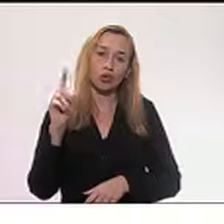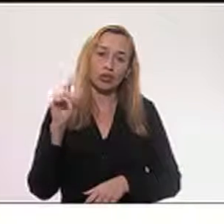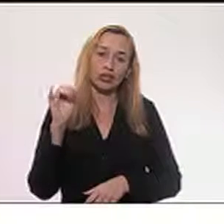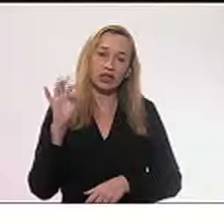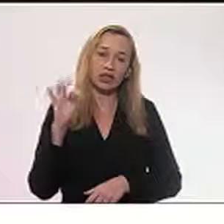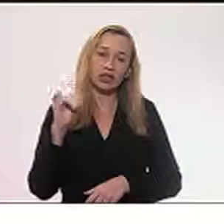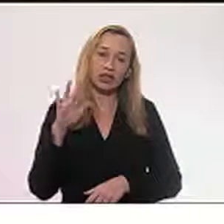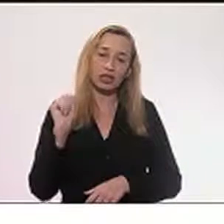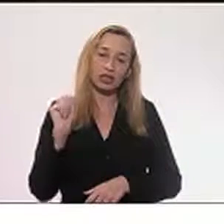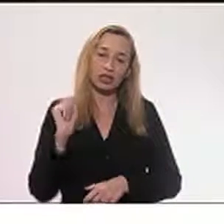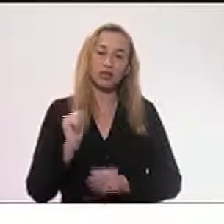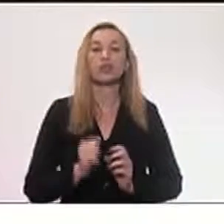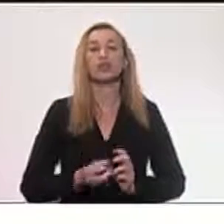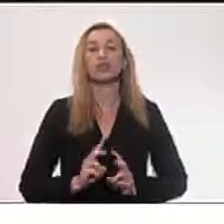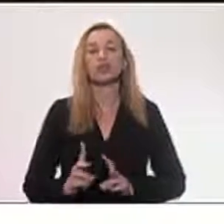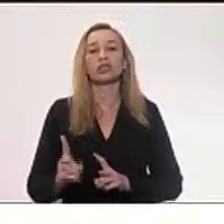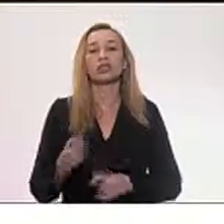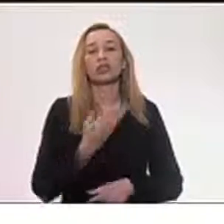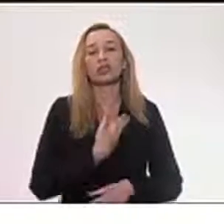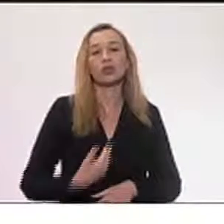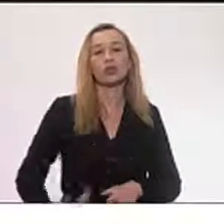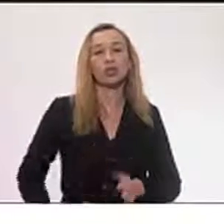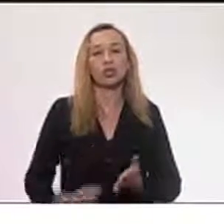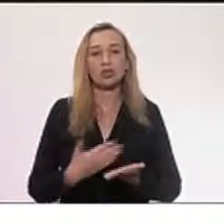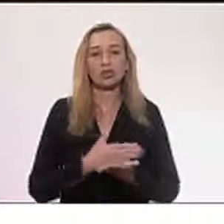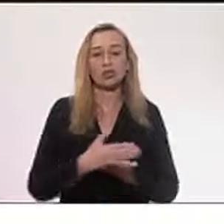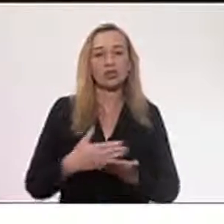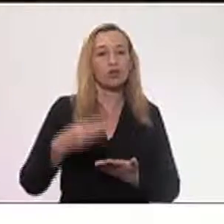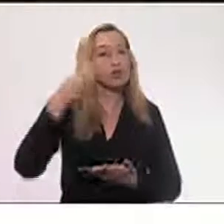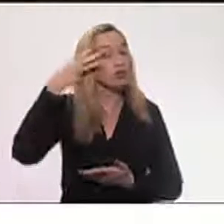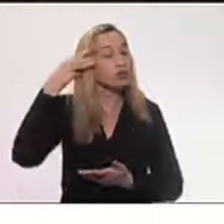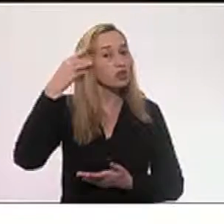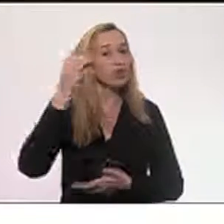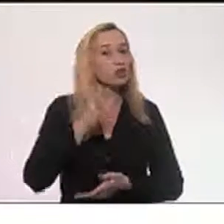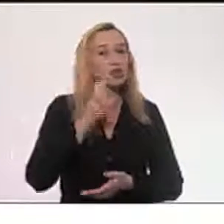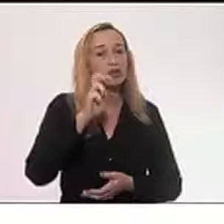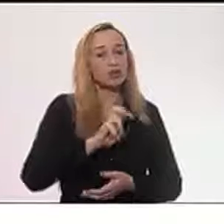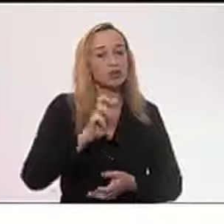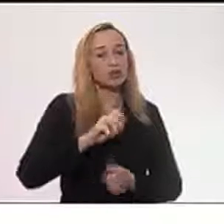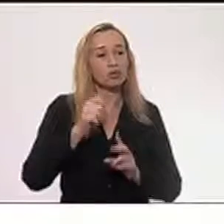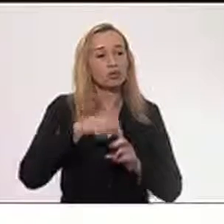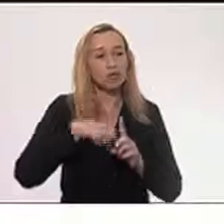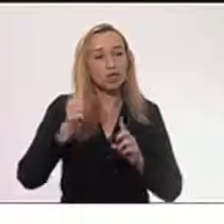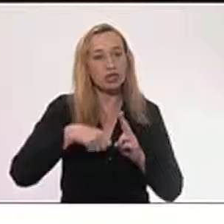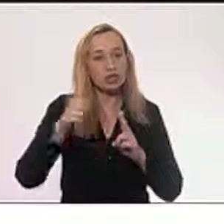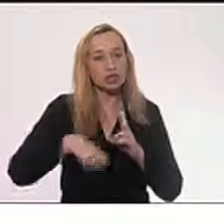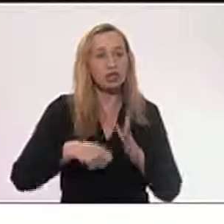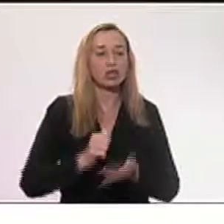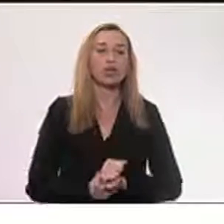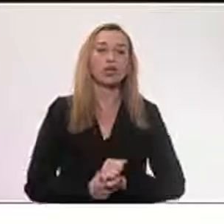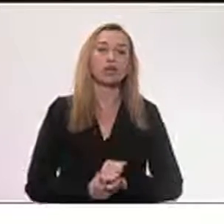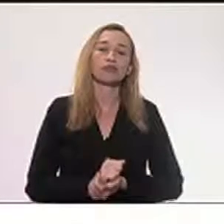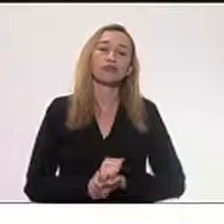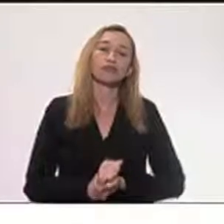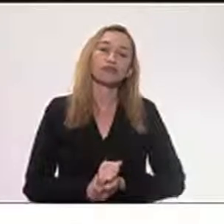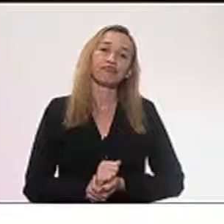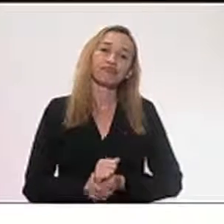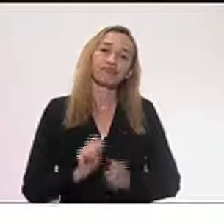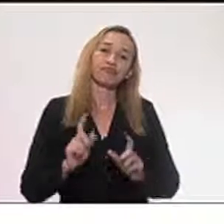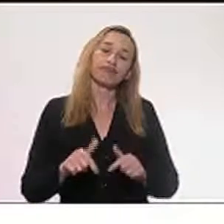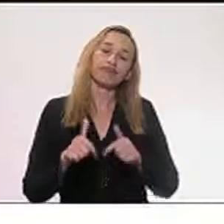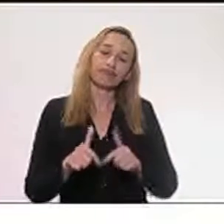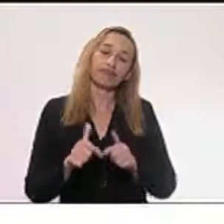neste início de governo Witzel, mas já no 5º mês, o Rio de Janeiro segue adotando